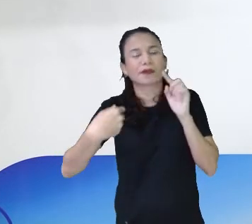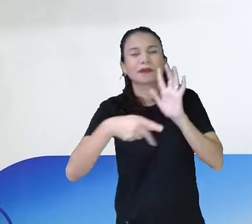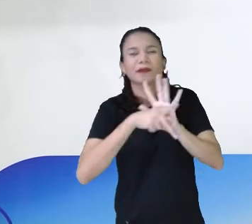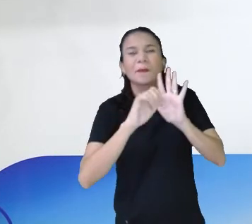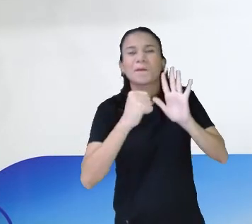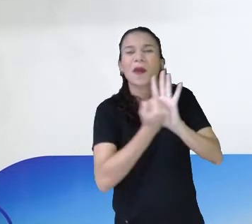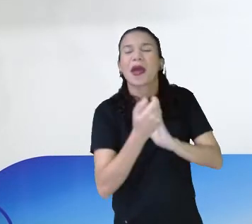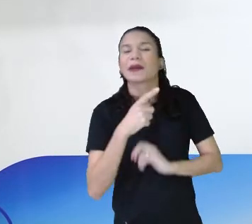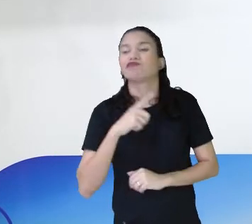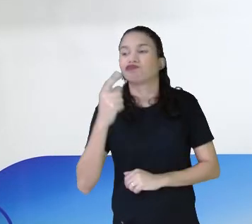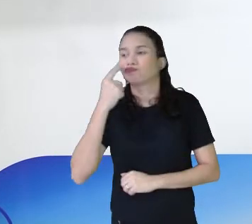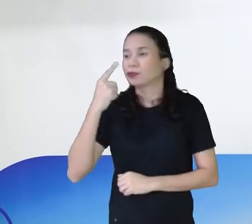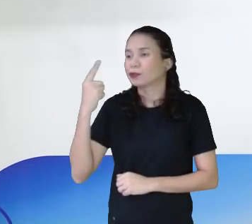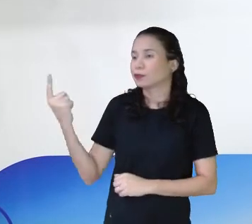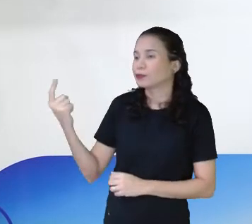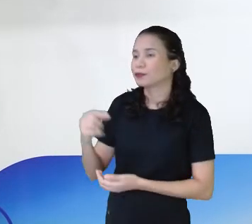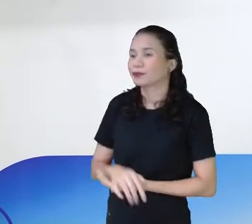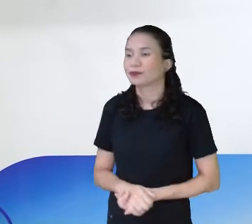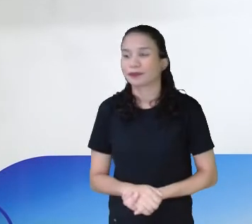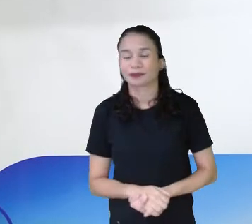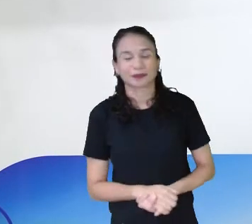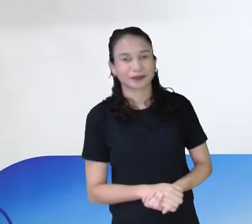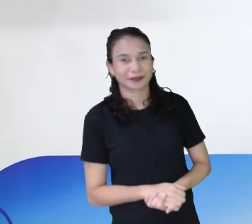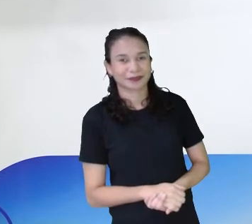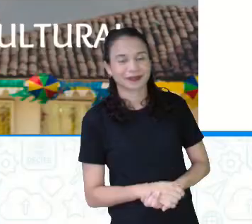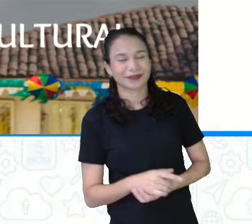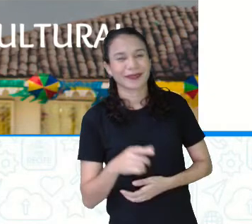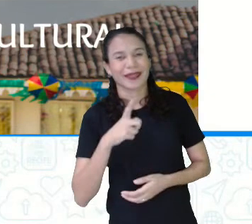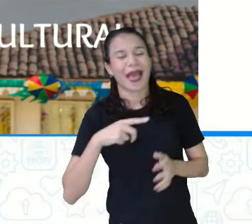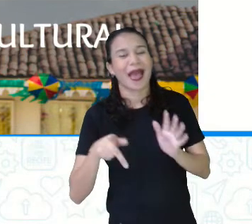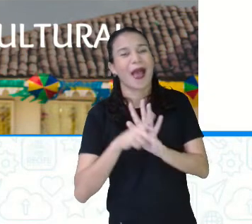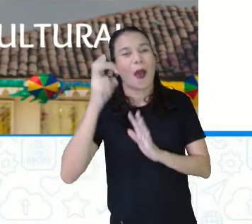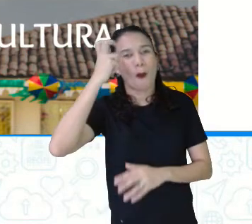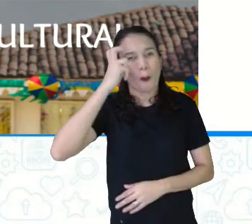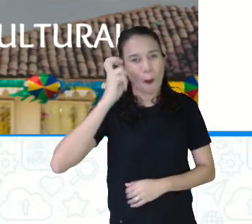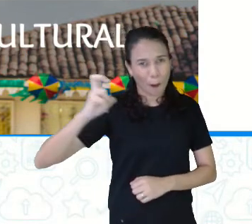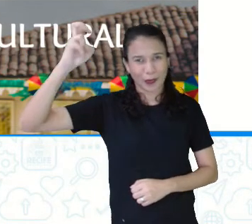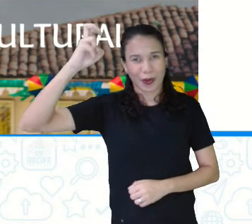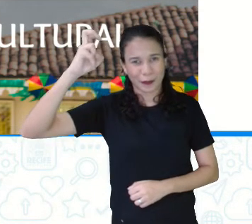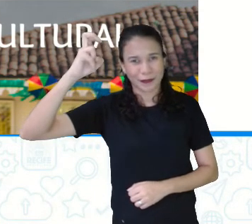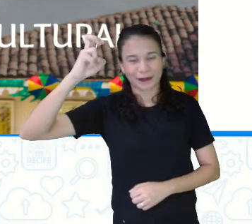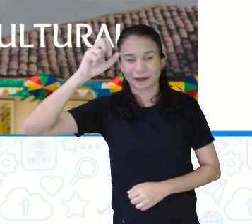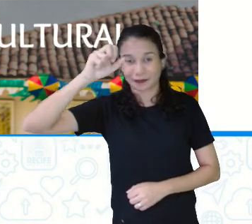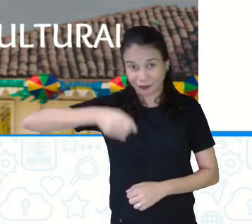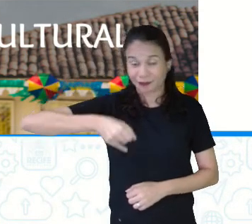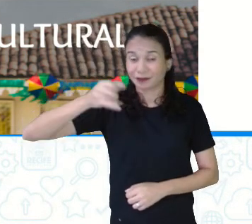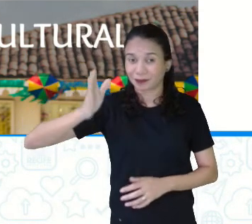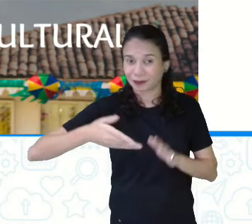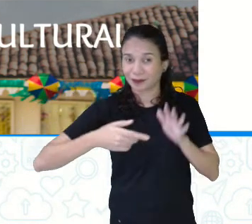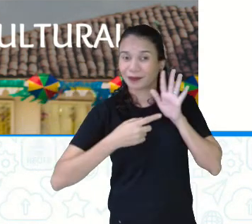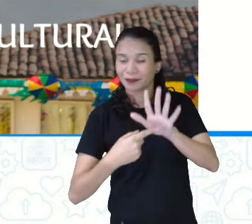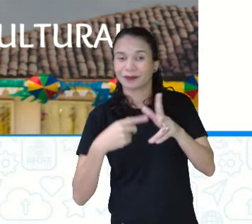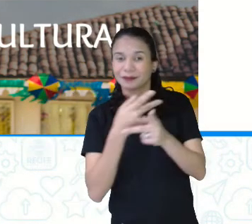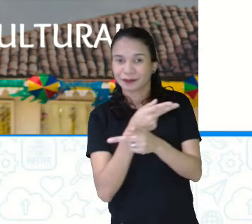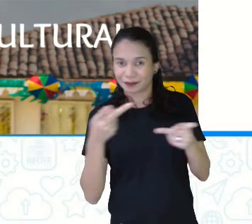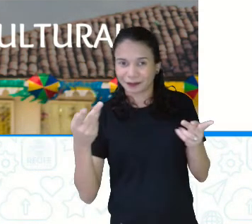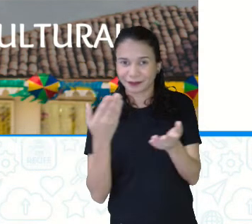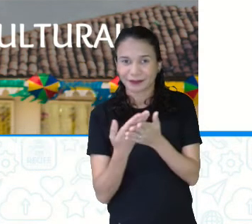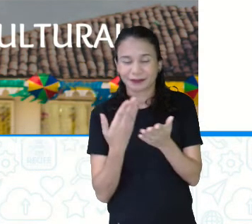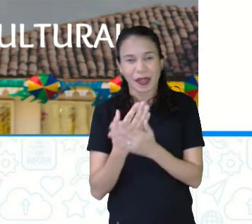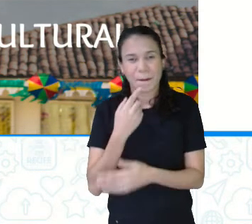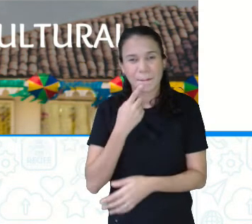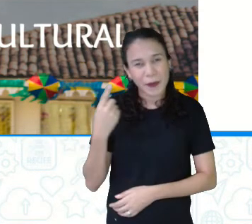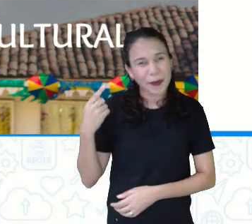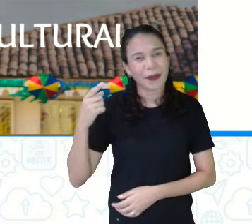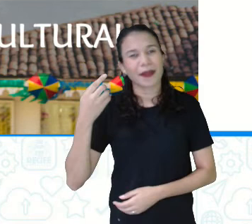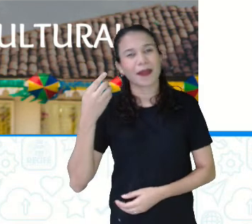existem? Vamos ver? Olha só, temos o patrimônio cultural, né, que eu já falei para vocês na outra aula, é